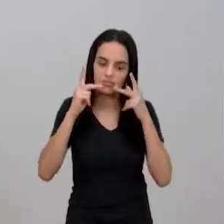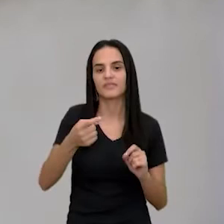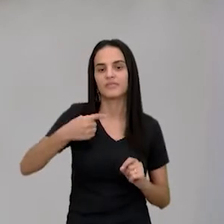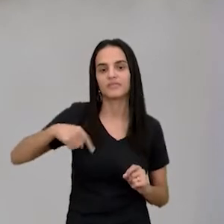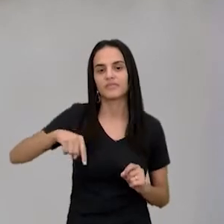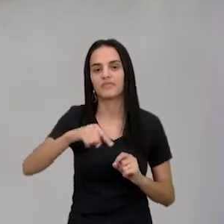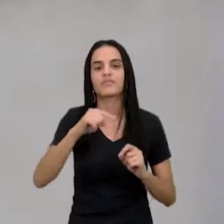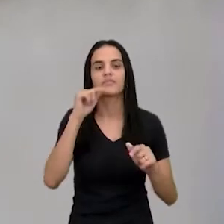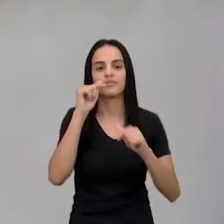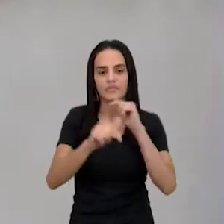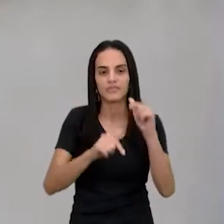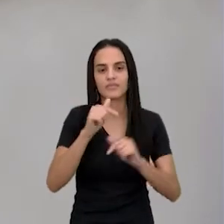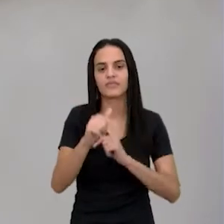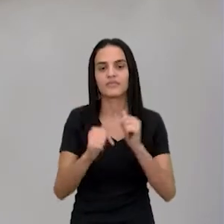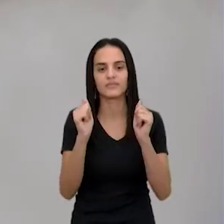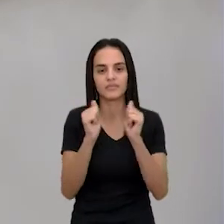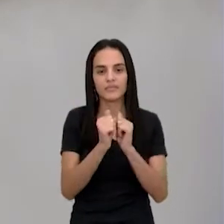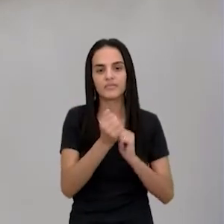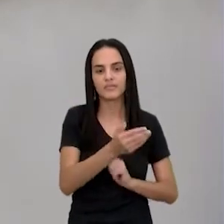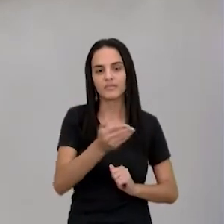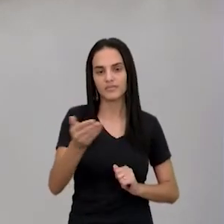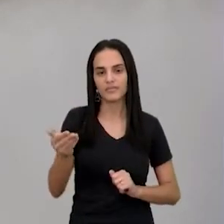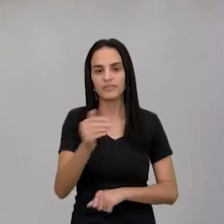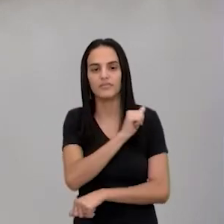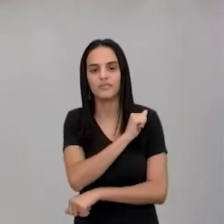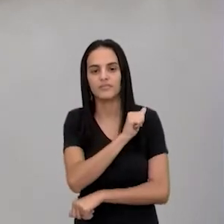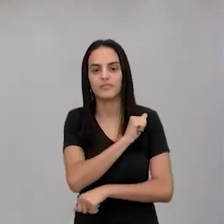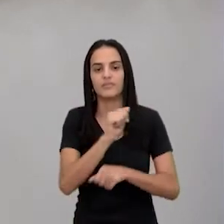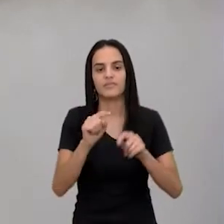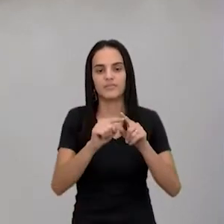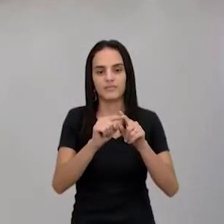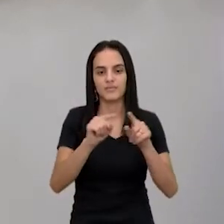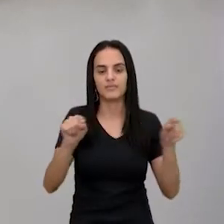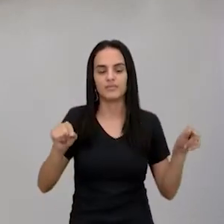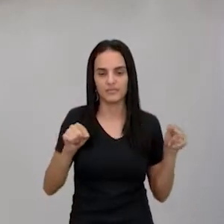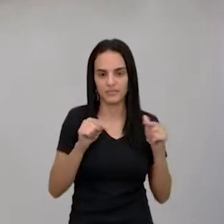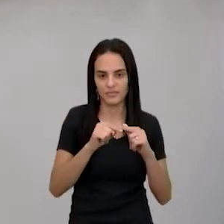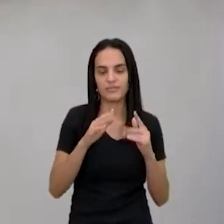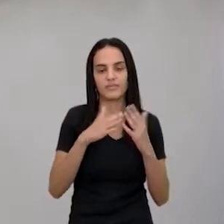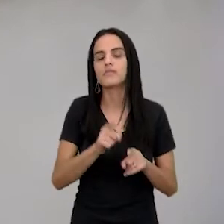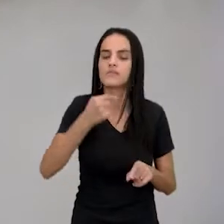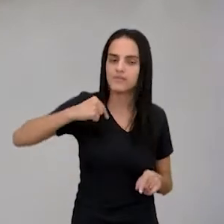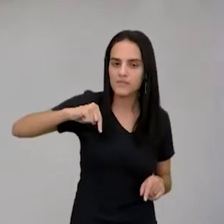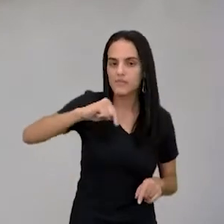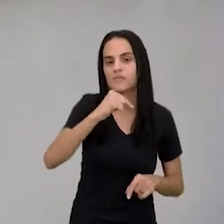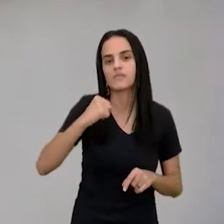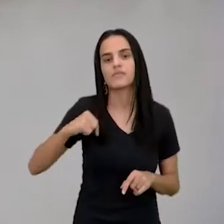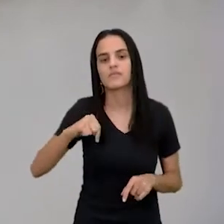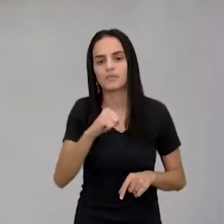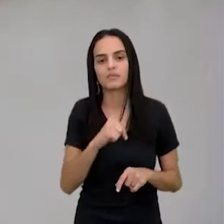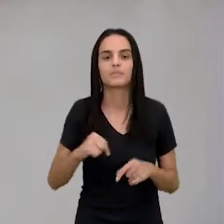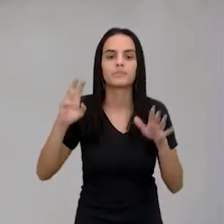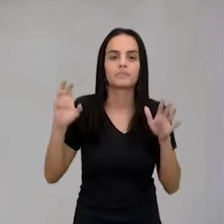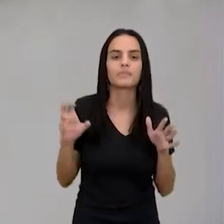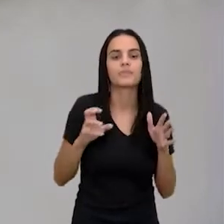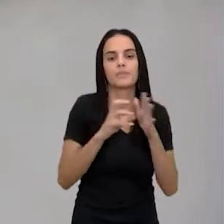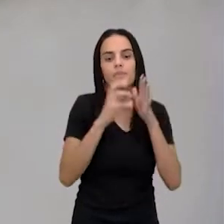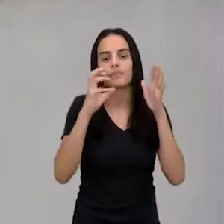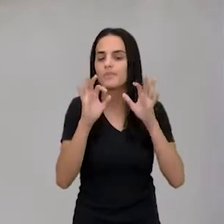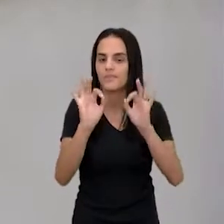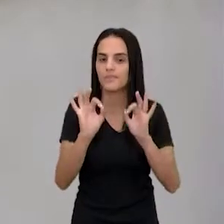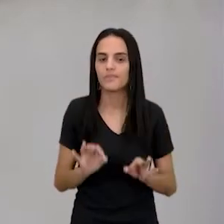Olá, alunos, olá, estudantes, professores, né, também que estejam aí nos assistindo, sejam muito bem-vindos